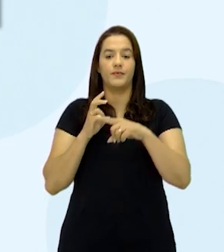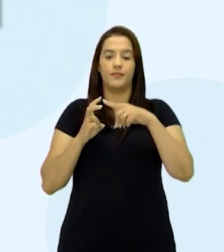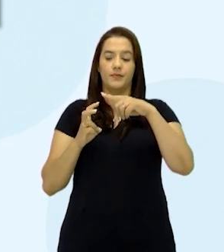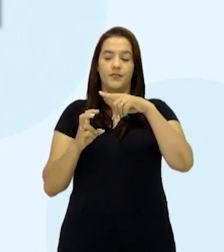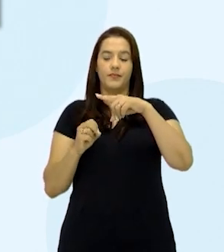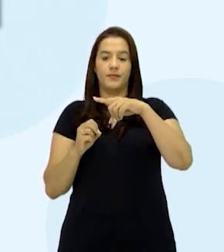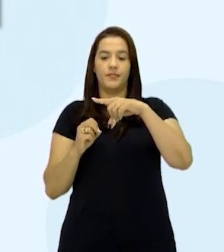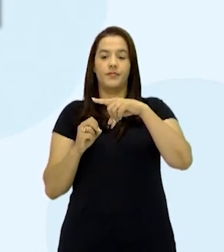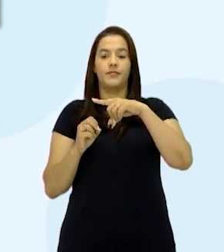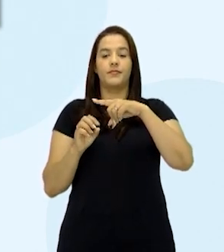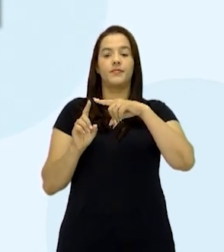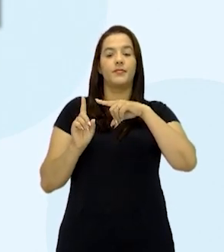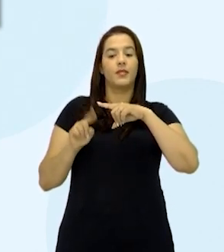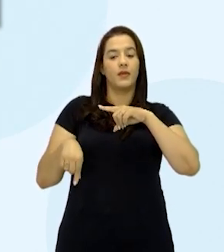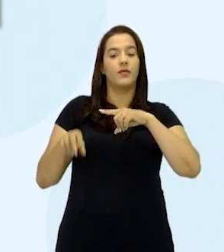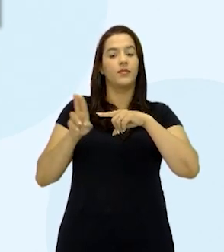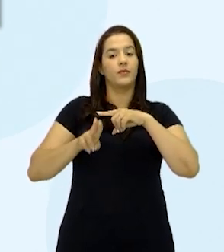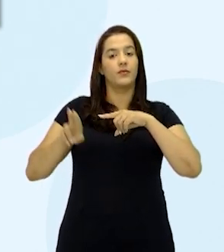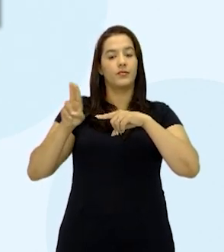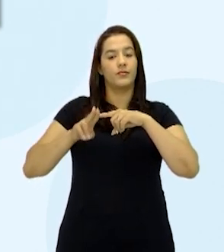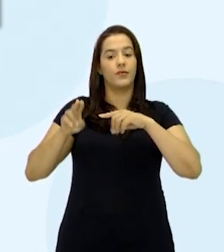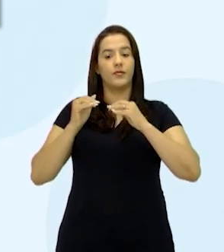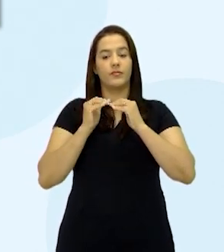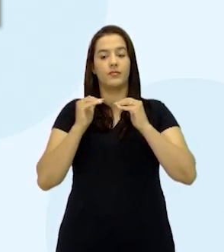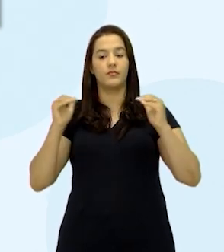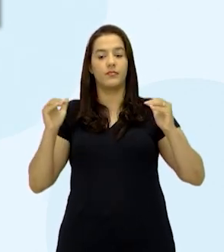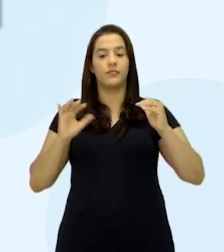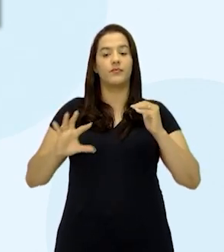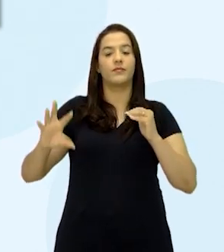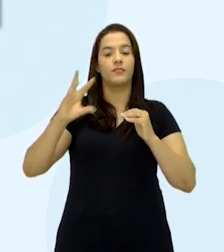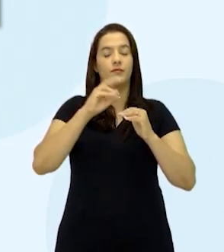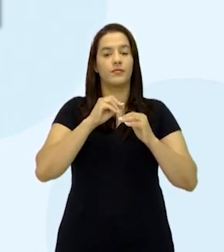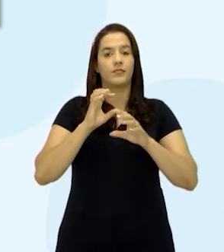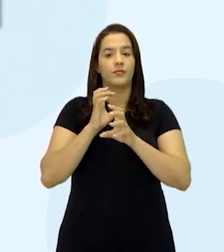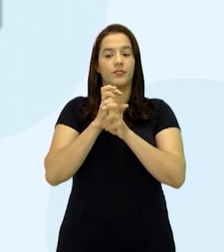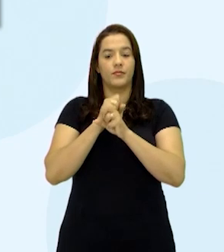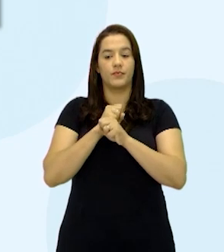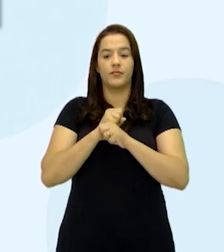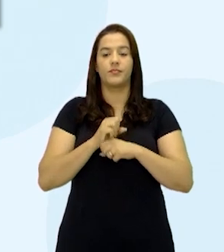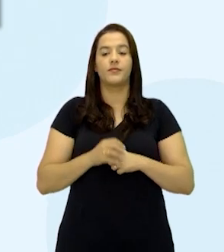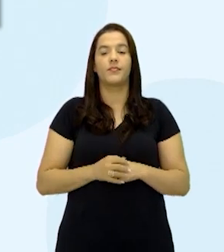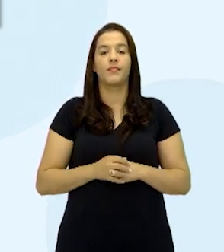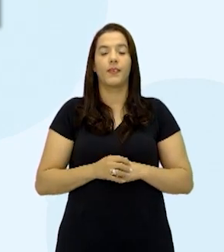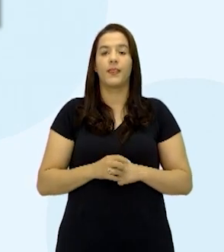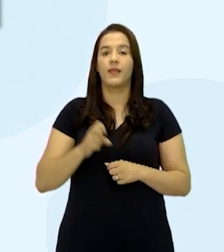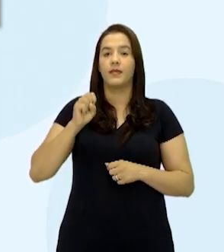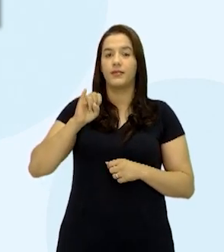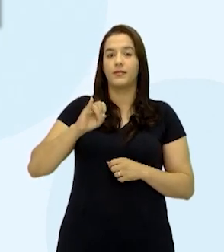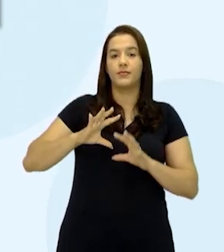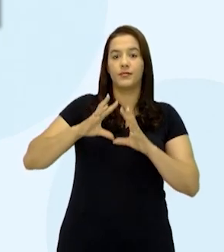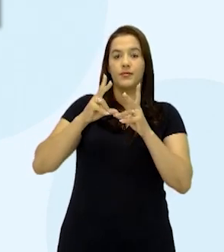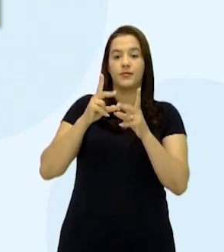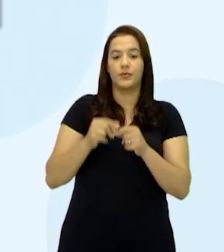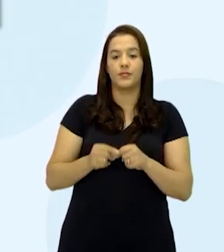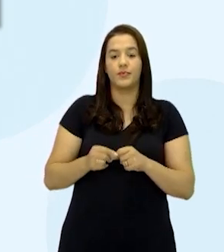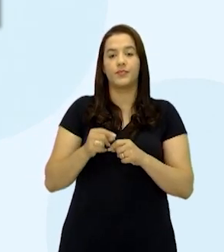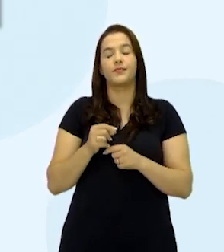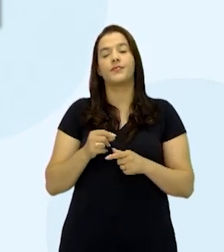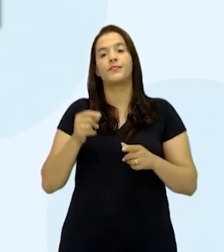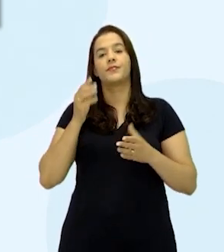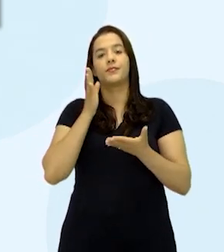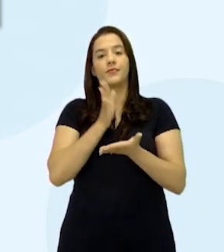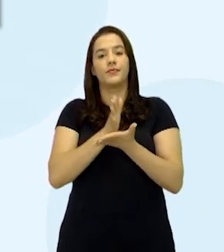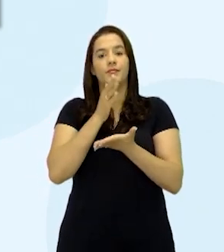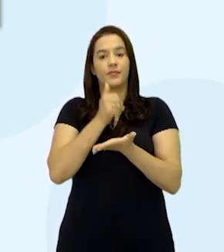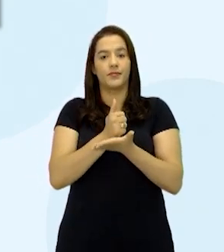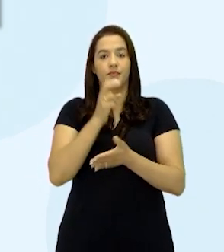é o 50 que nós vamos utilizar como parâmetro aí para calcular. Então, se o todo foi dividido em 50 partes,